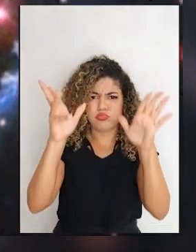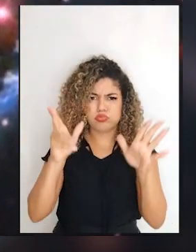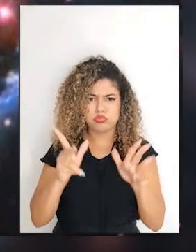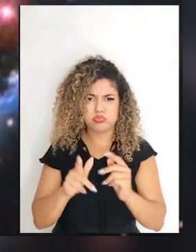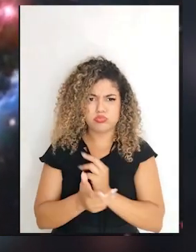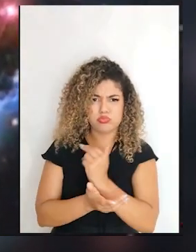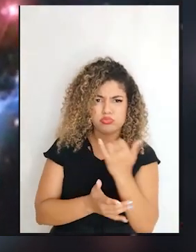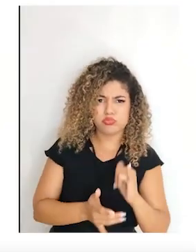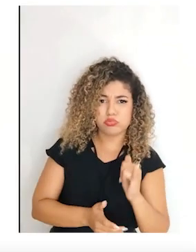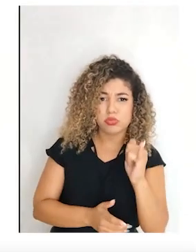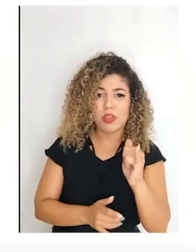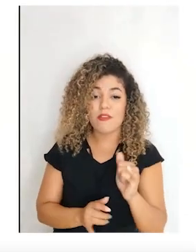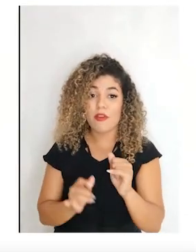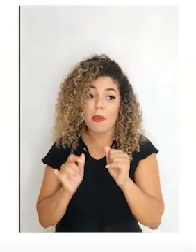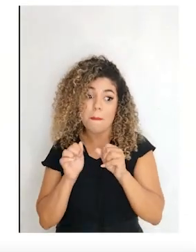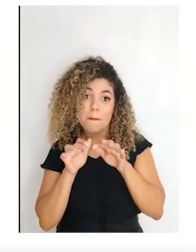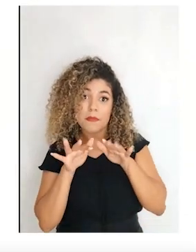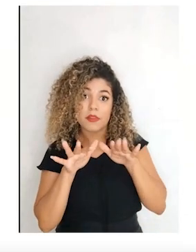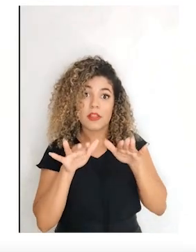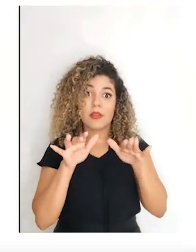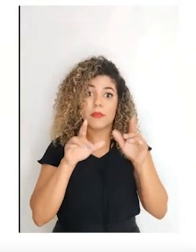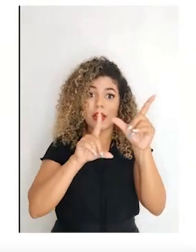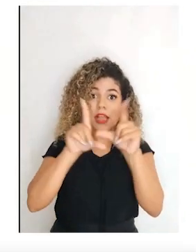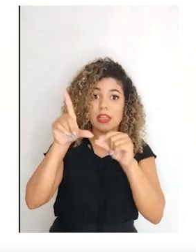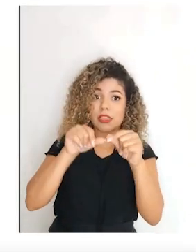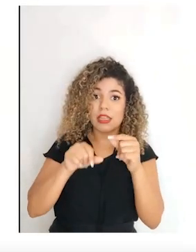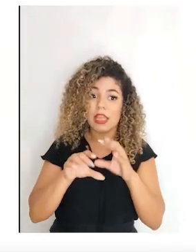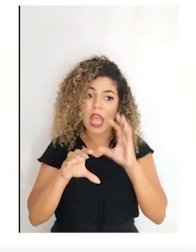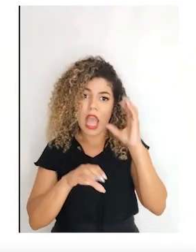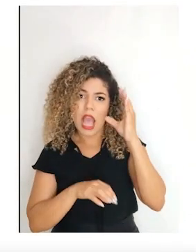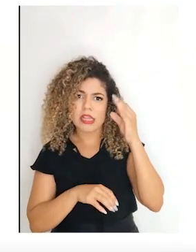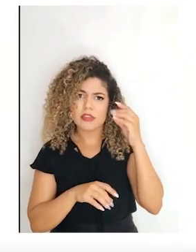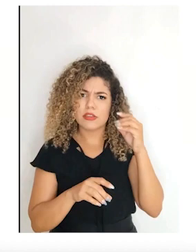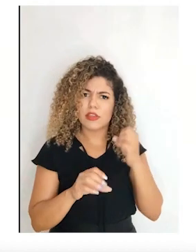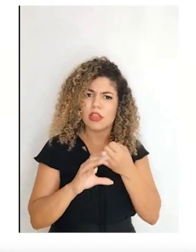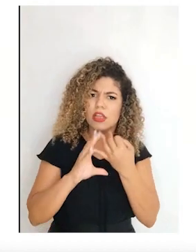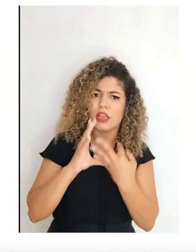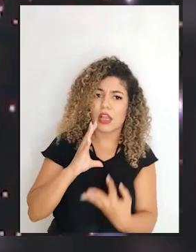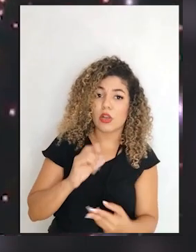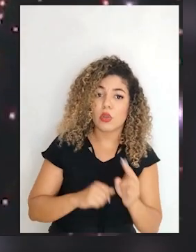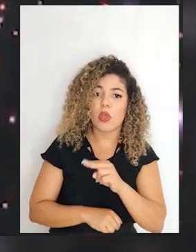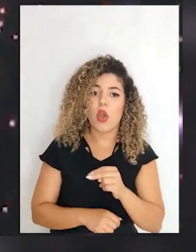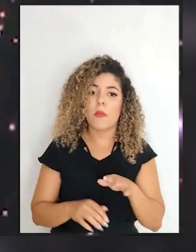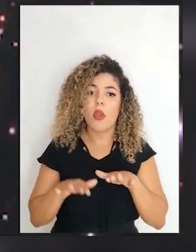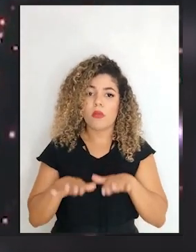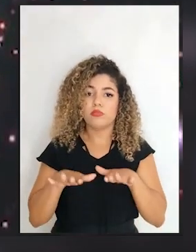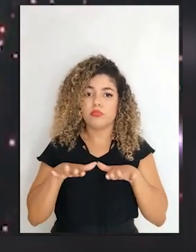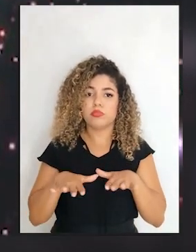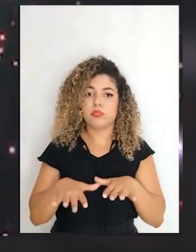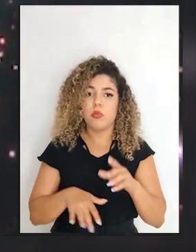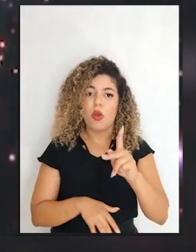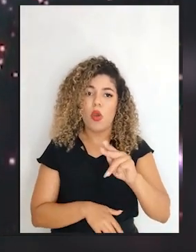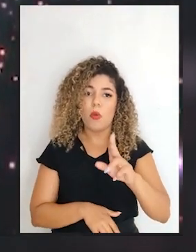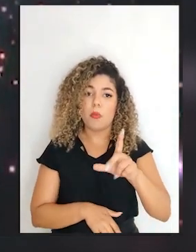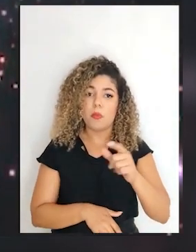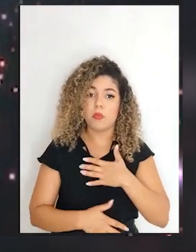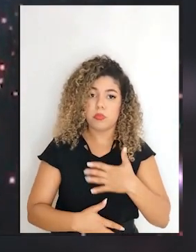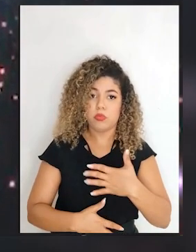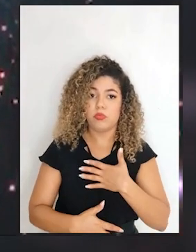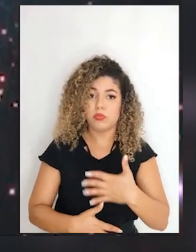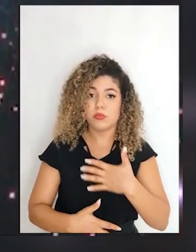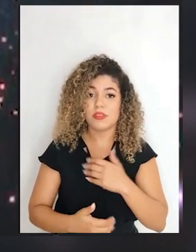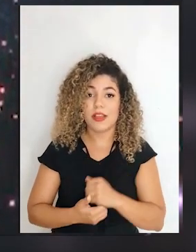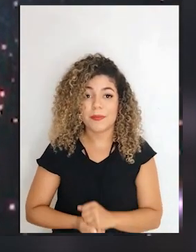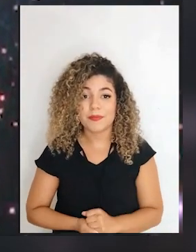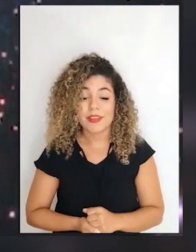como pulsar. A nova imagem dos remanescentes DEM L190 foi criada usando dados de duas